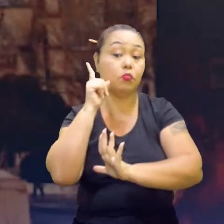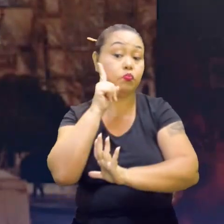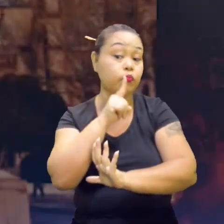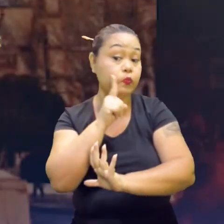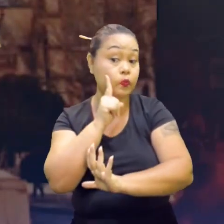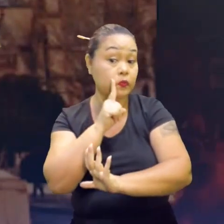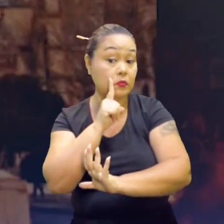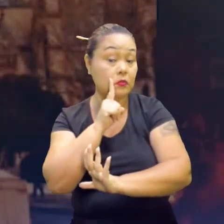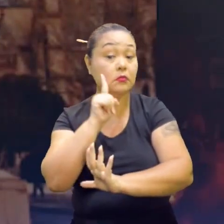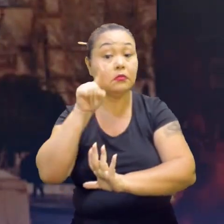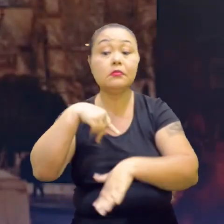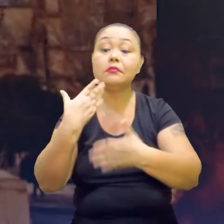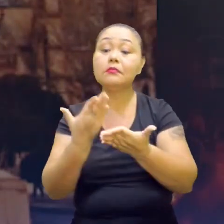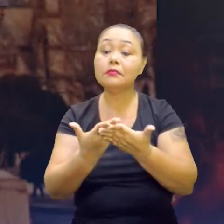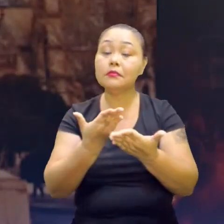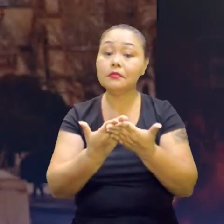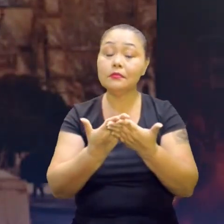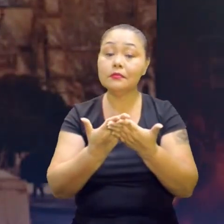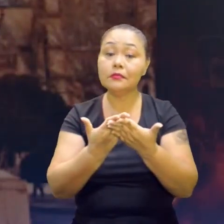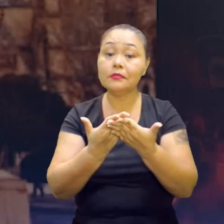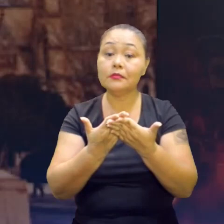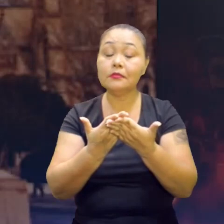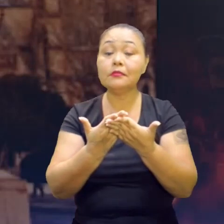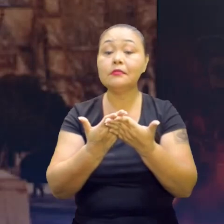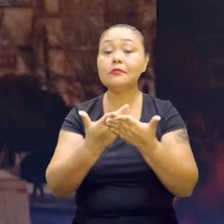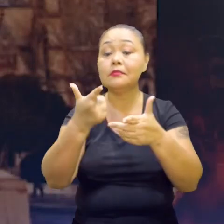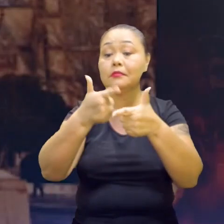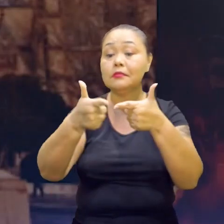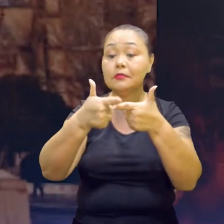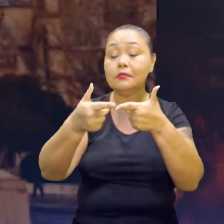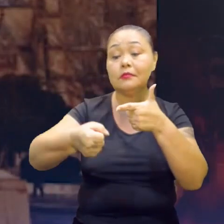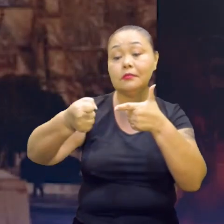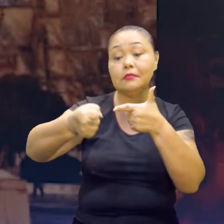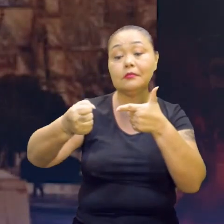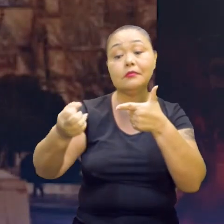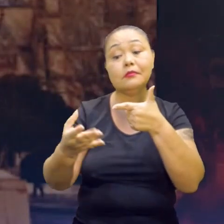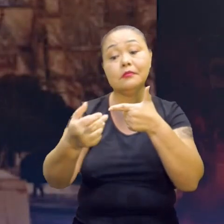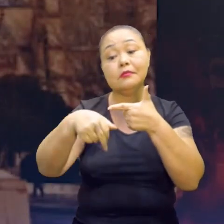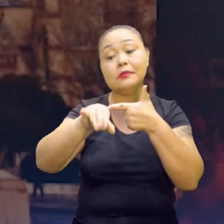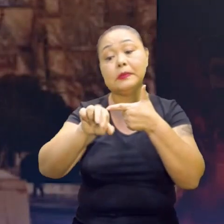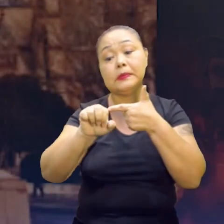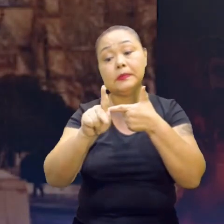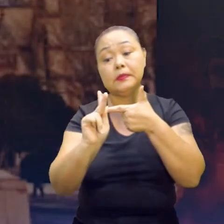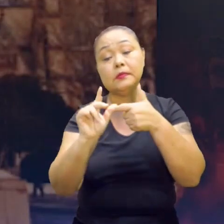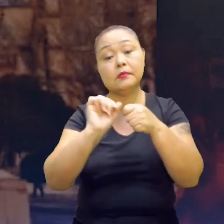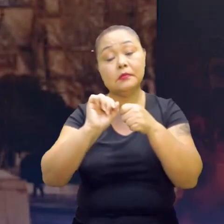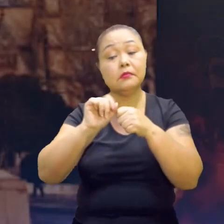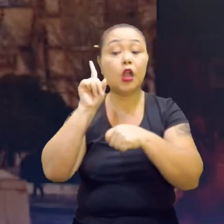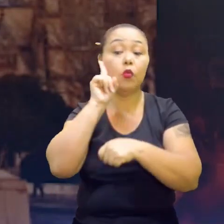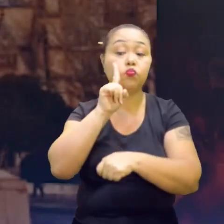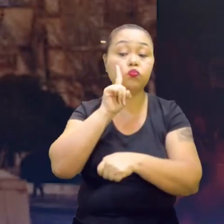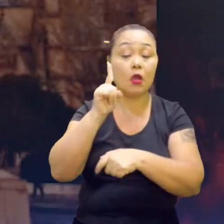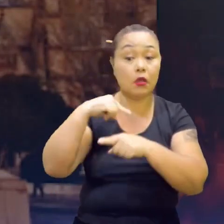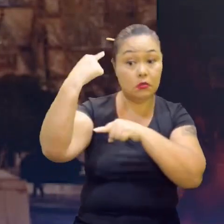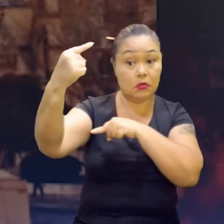aula que falou sobre a crise da Bolsa de Nova York, a crise americana que repercutiu no Brasil,